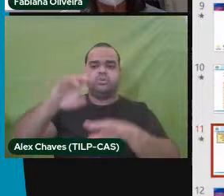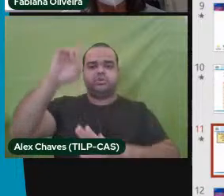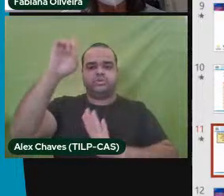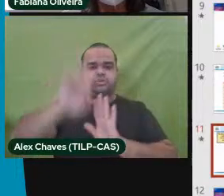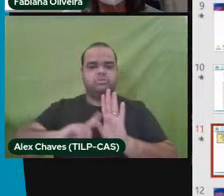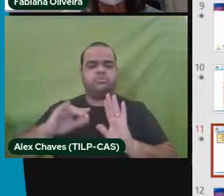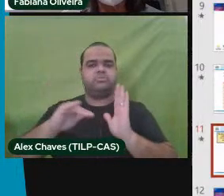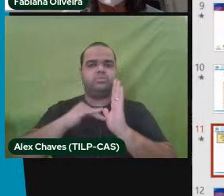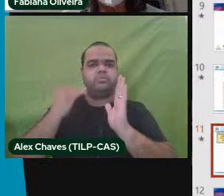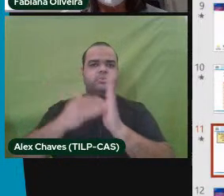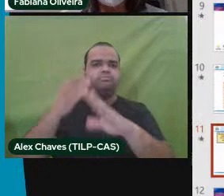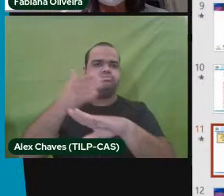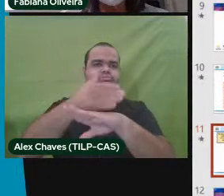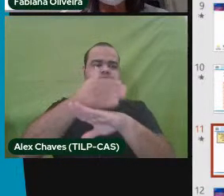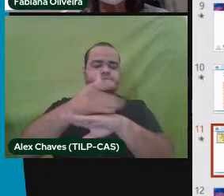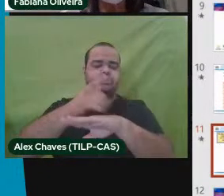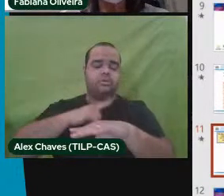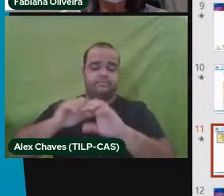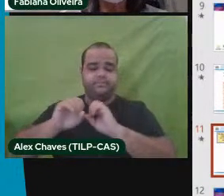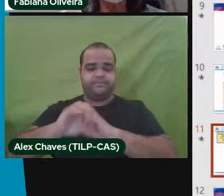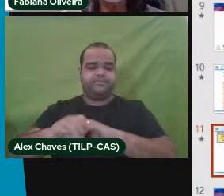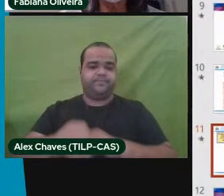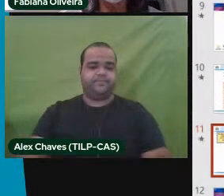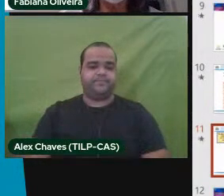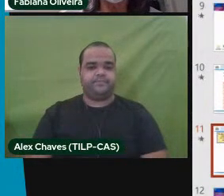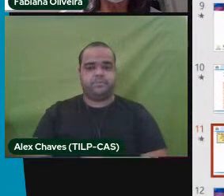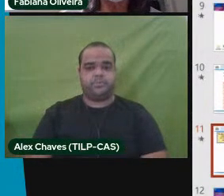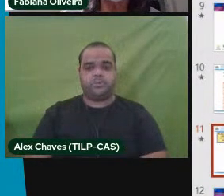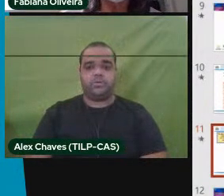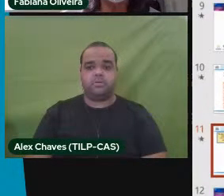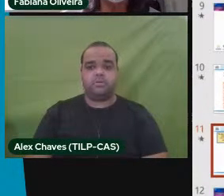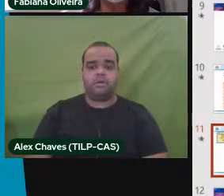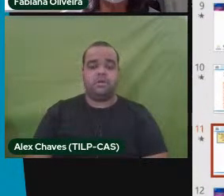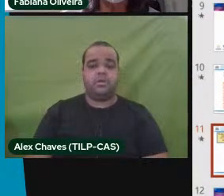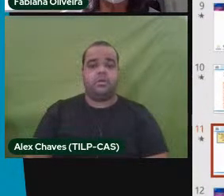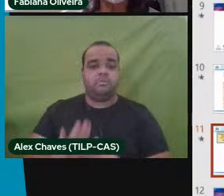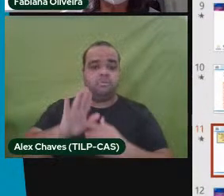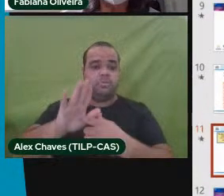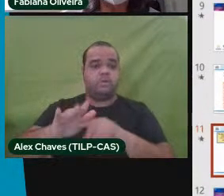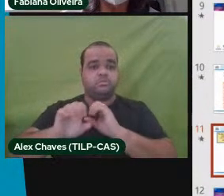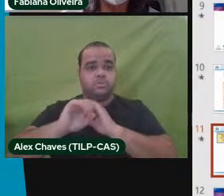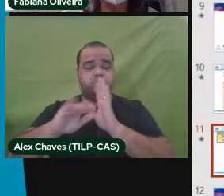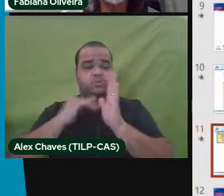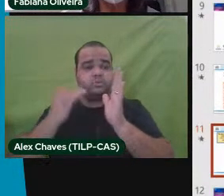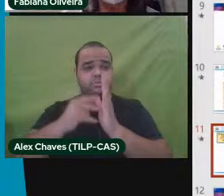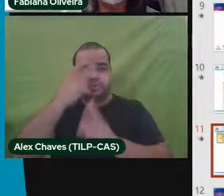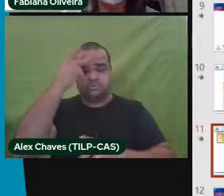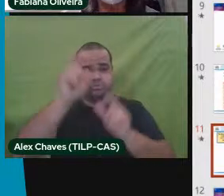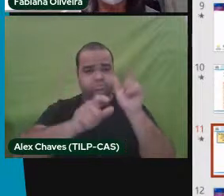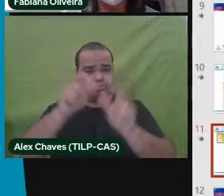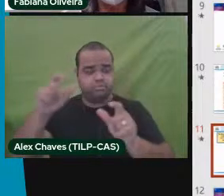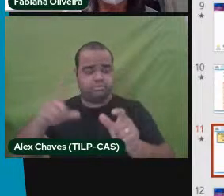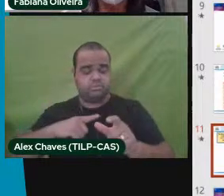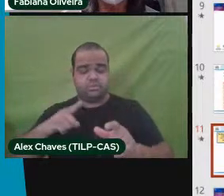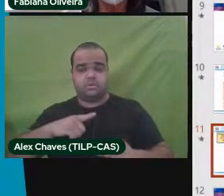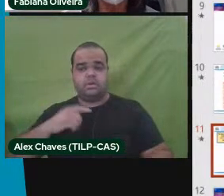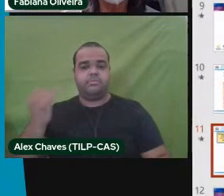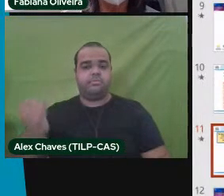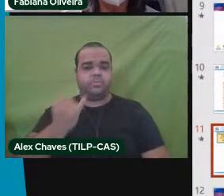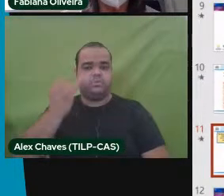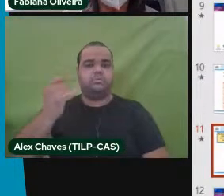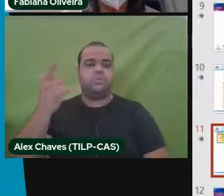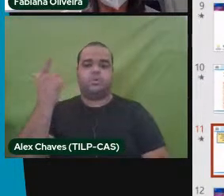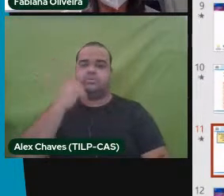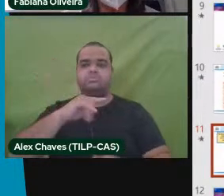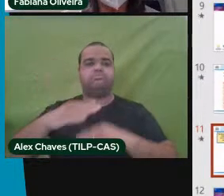educação. Ela vem defendendo a educação para todos e acredita que a educação para todos é indutora para o